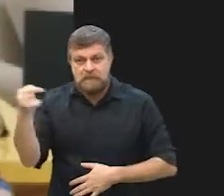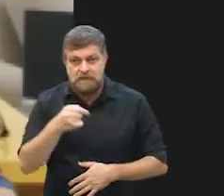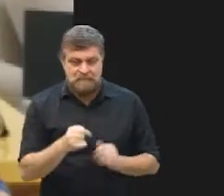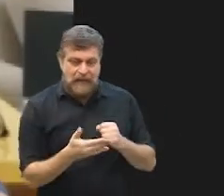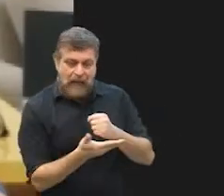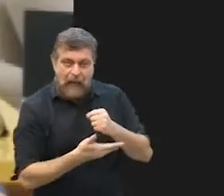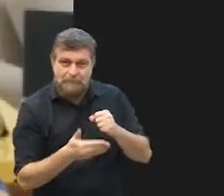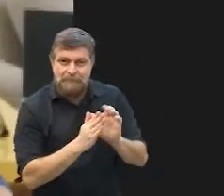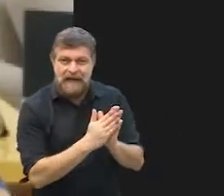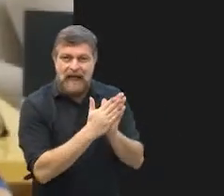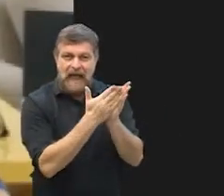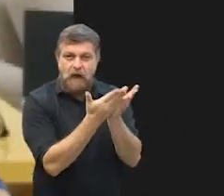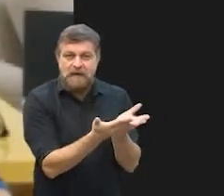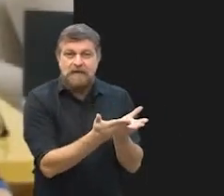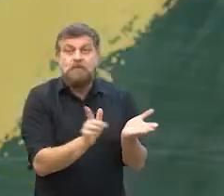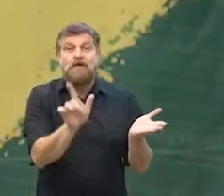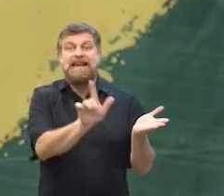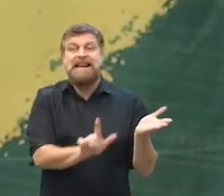livro literário.